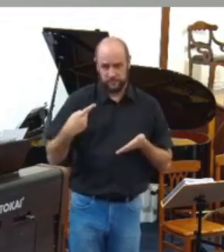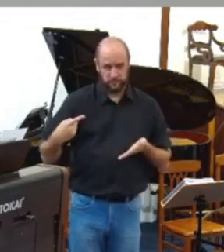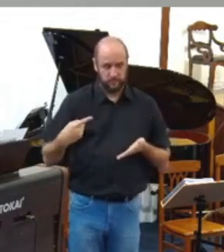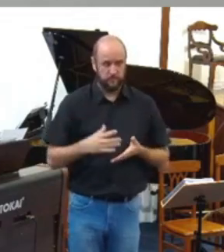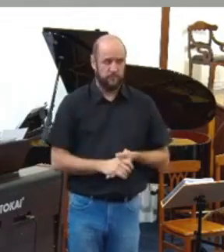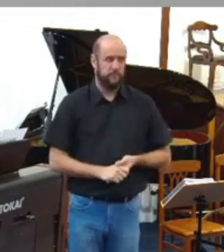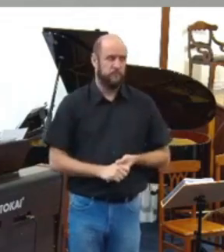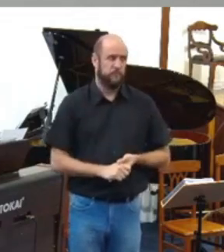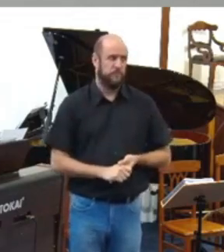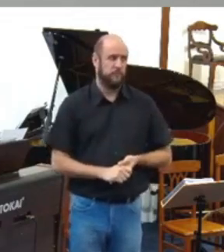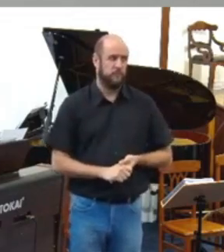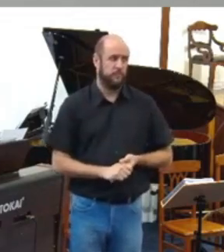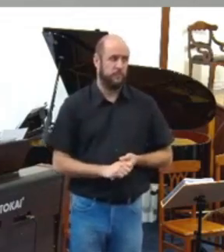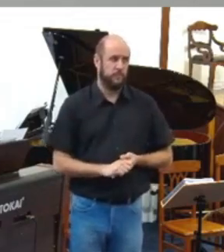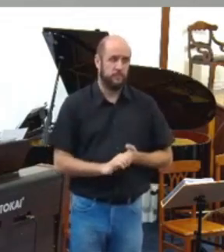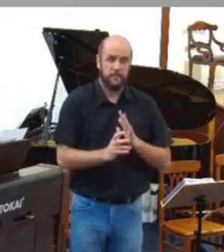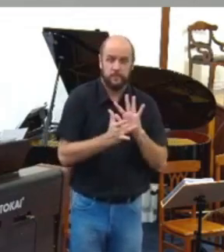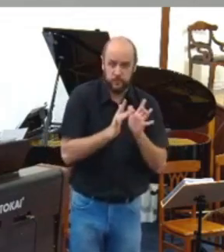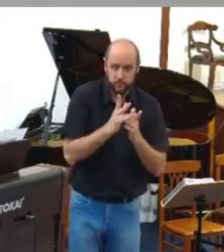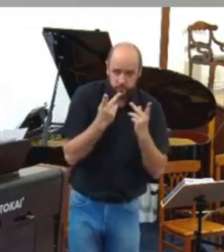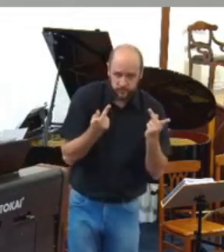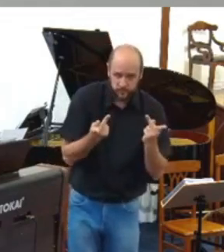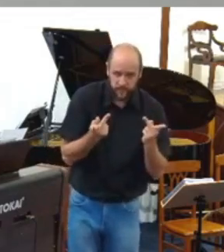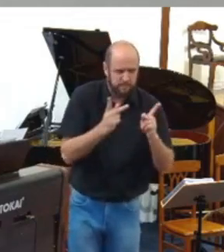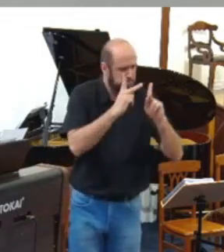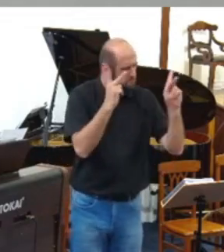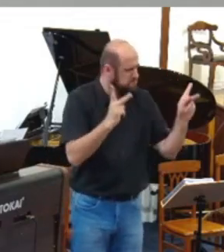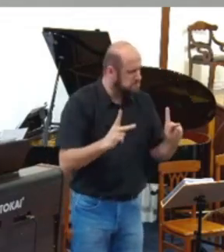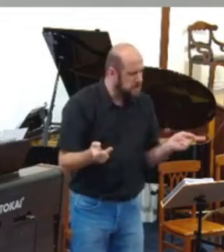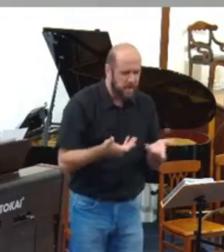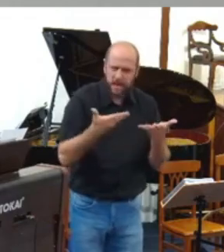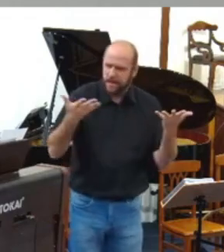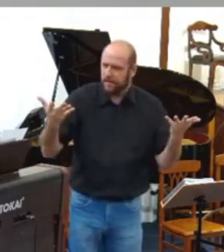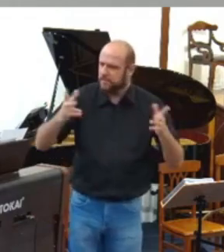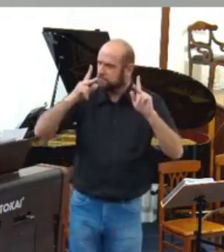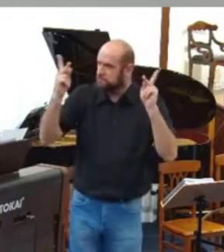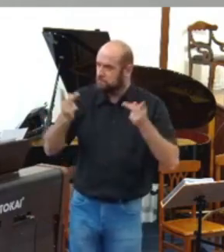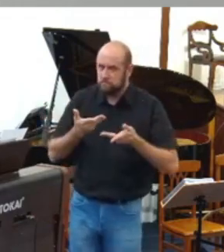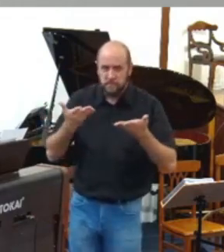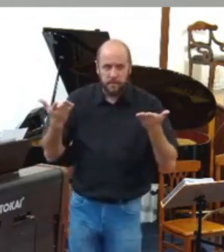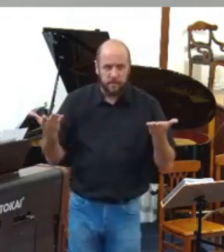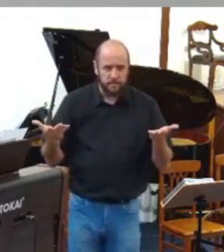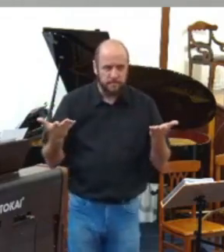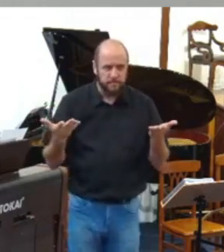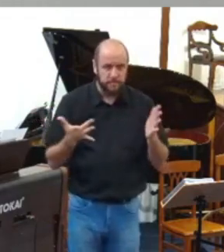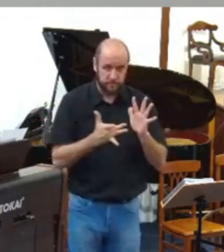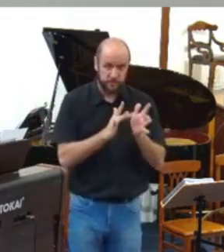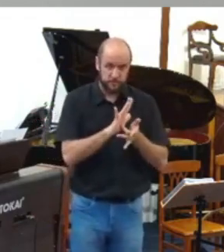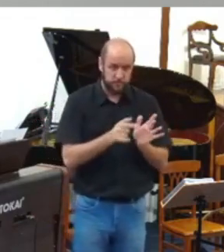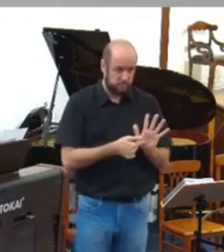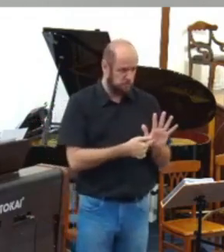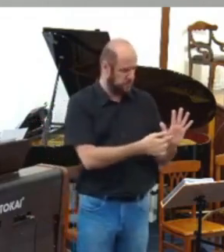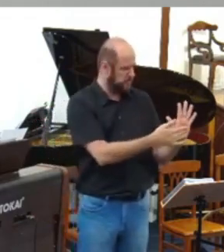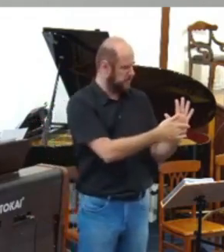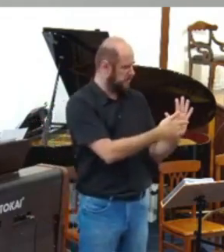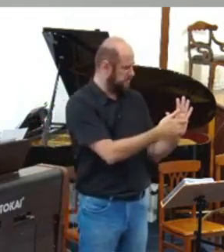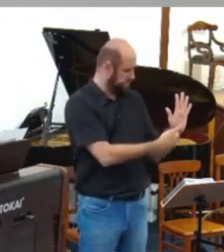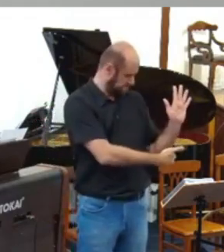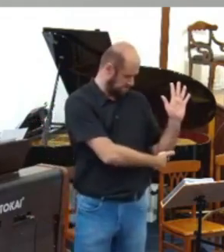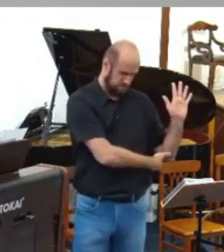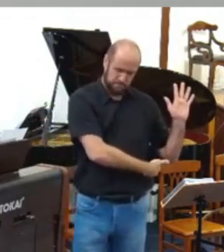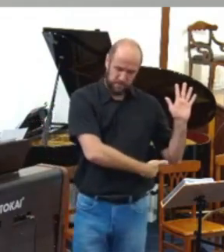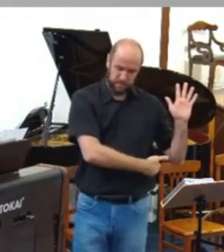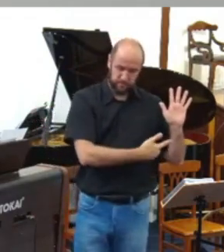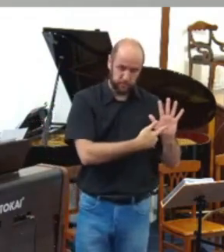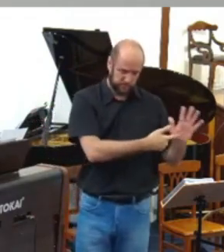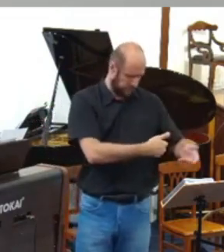21. E, dizendo isso, Deus lhes mostrou as mãos e o lado. Então os